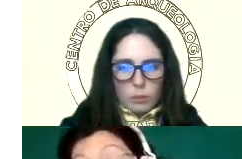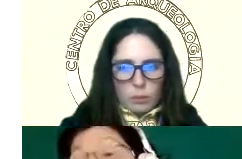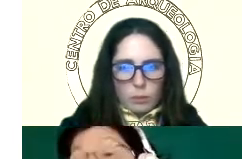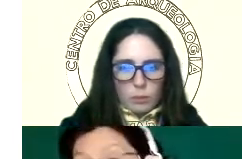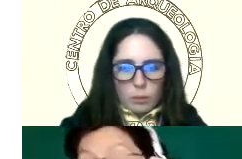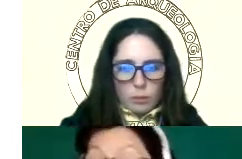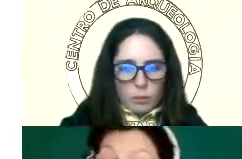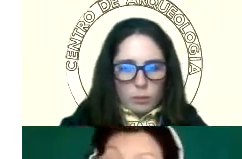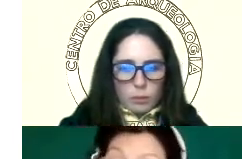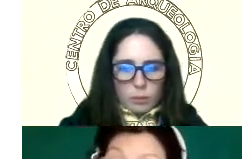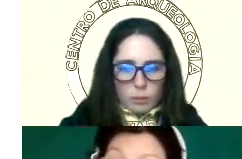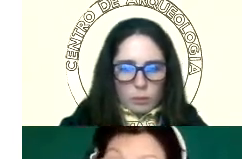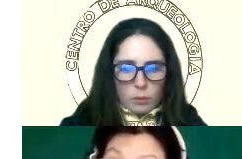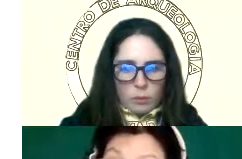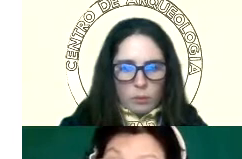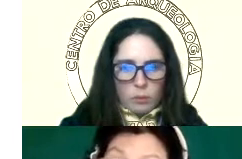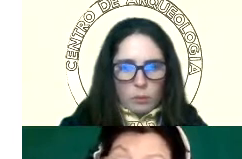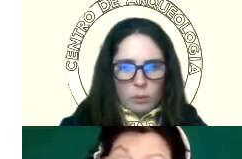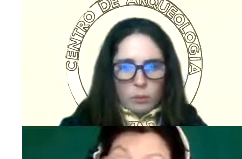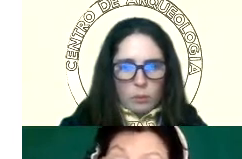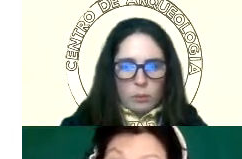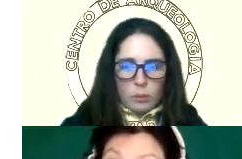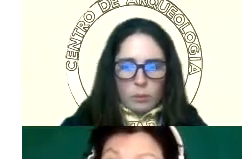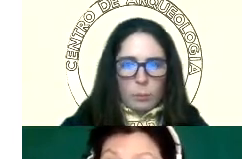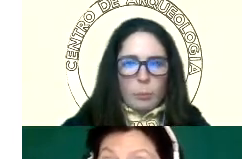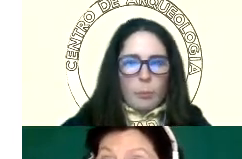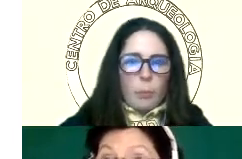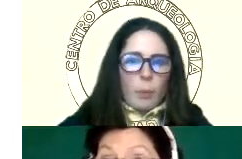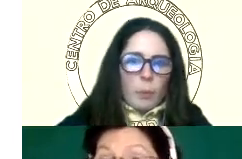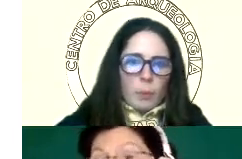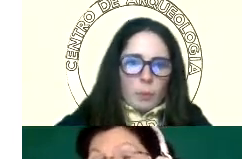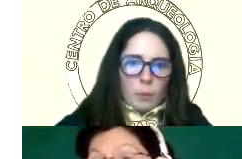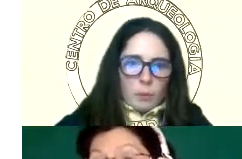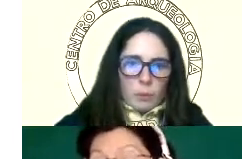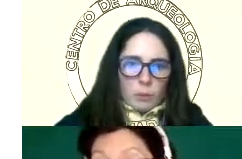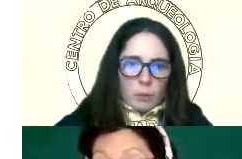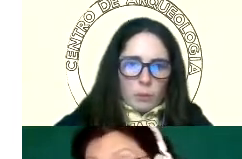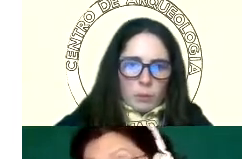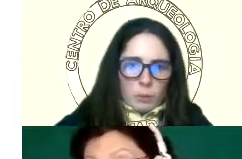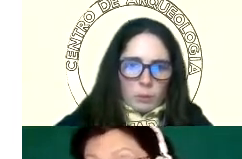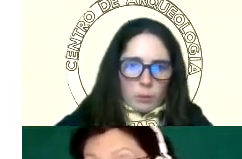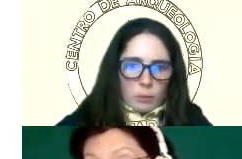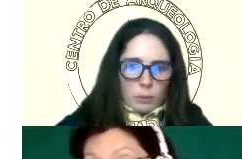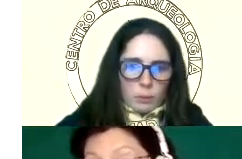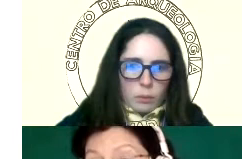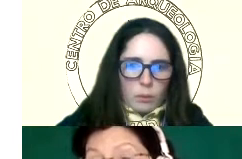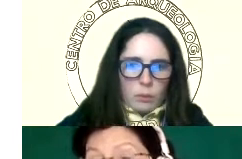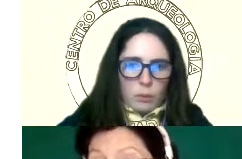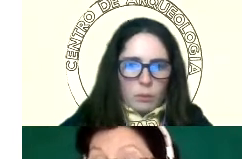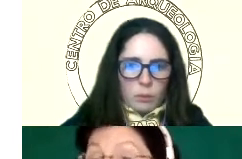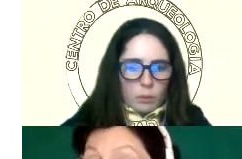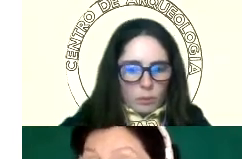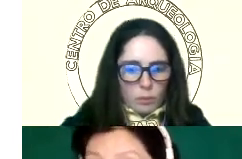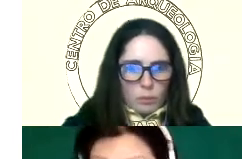de histórico, nós temos aquilo que é uma área científica que tem, enfim,